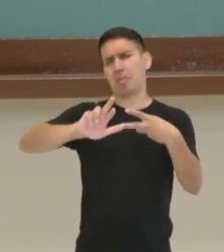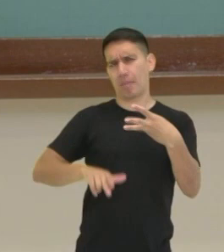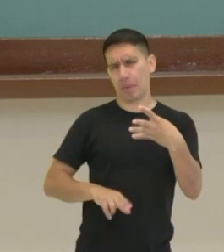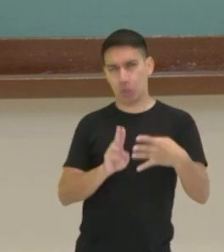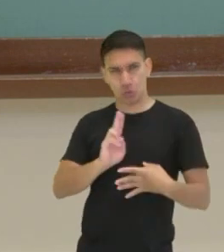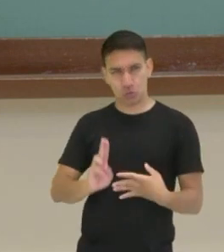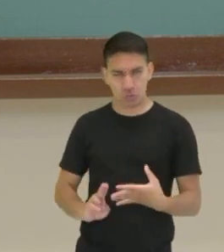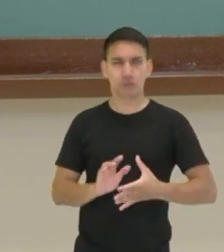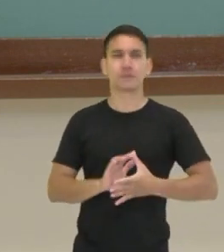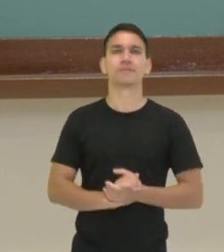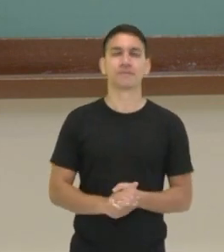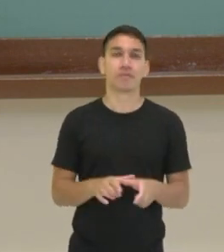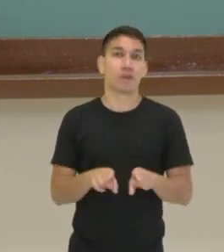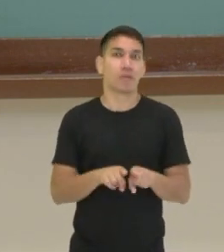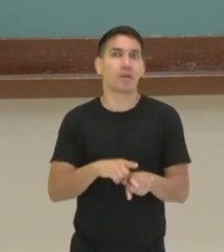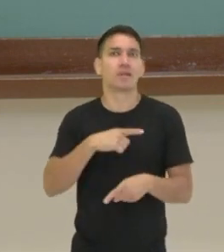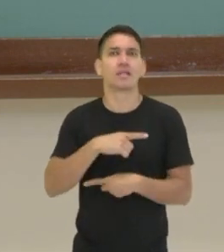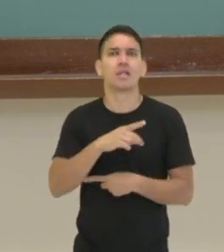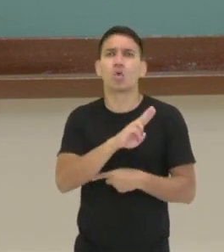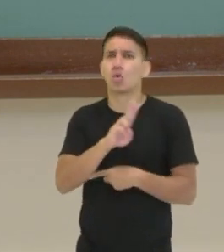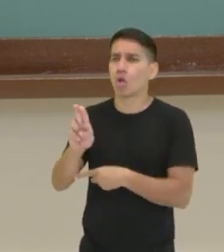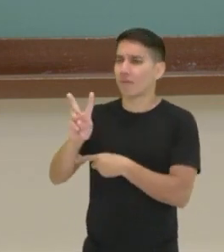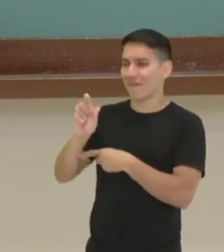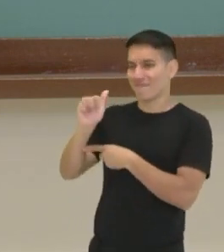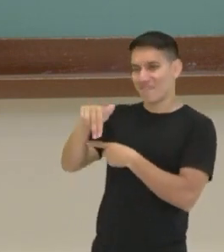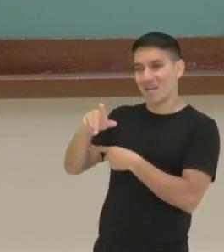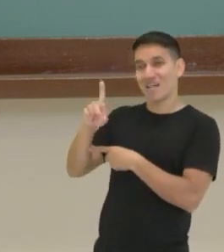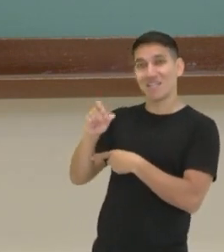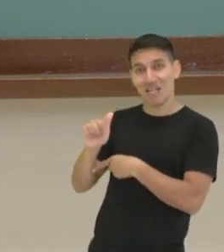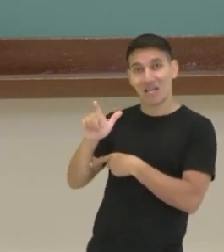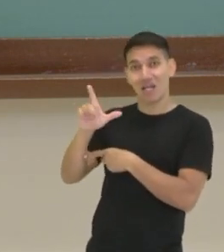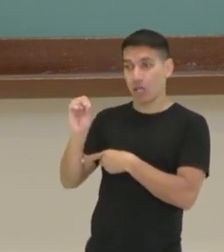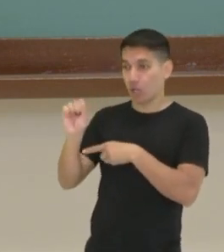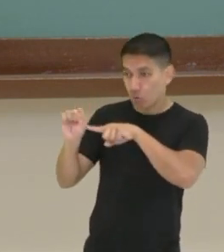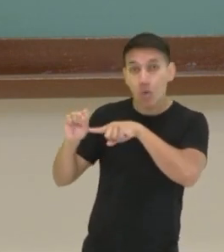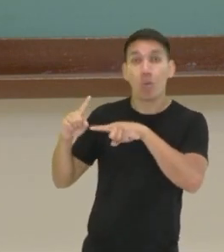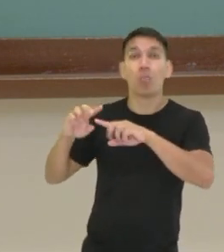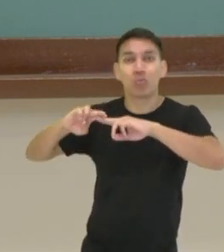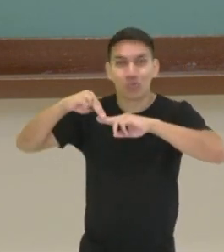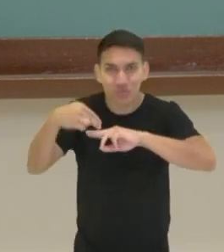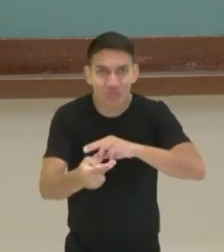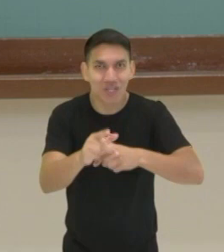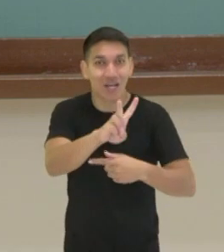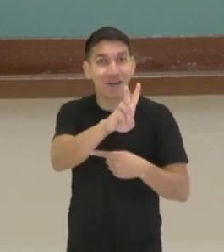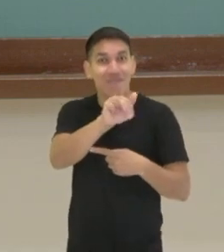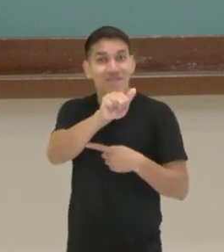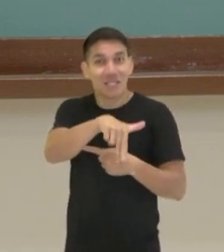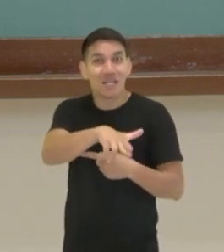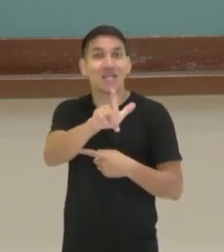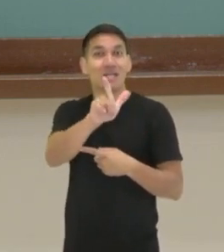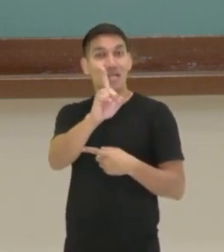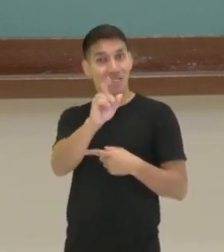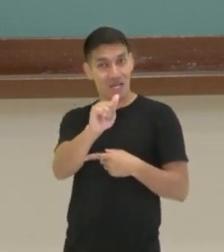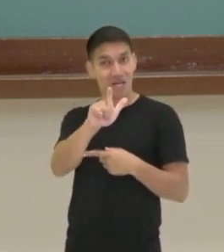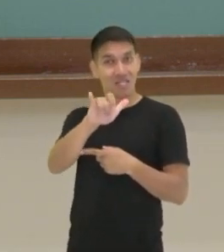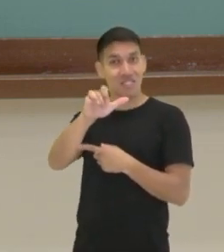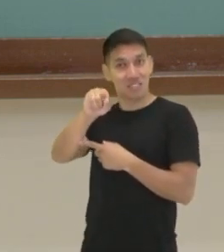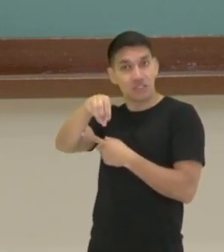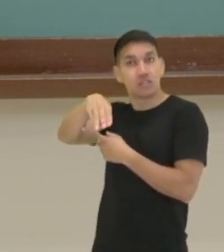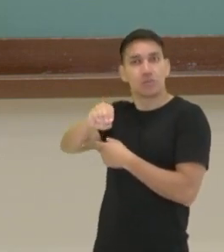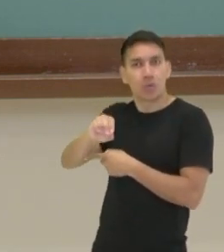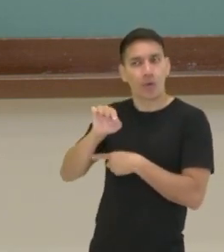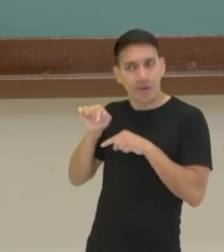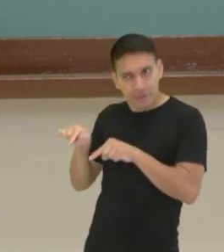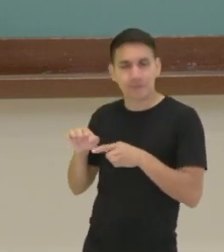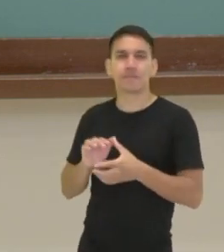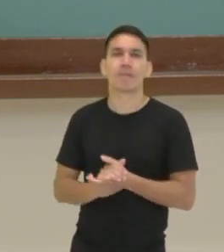vândalos, inclusive a gente tem o termo vandalismo, e essas nações elas estavam dominando. Só que o que acontecia?